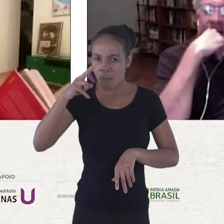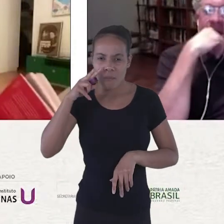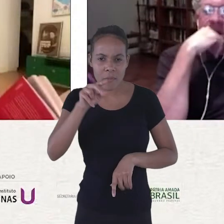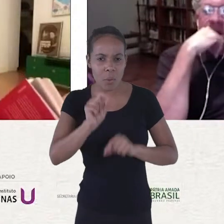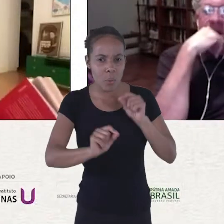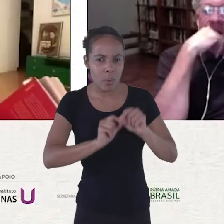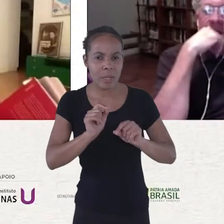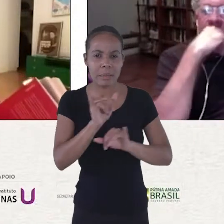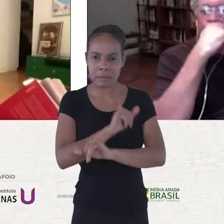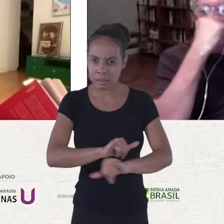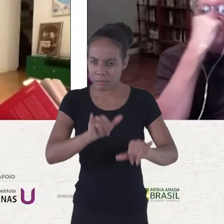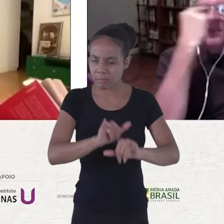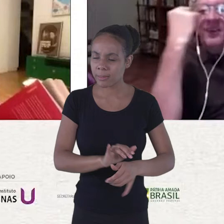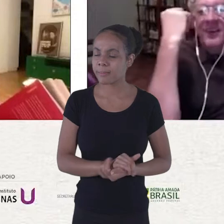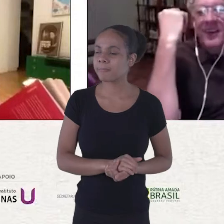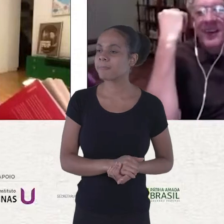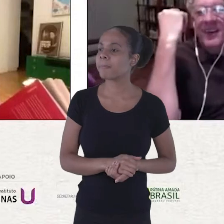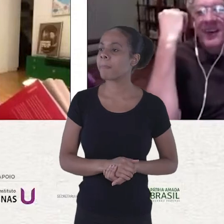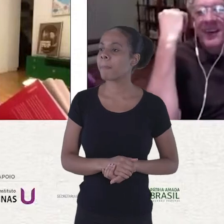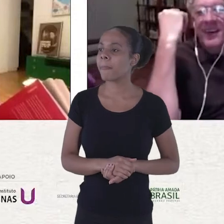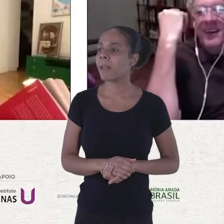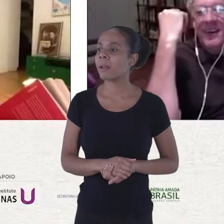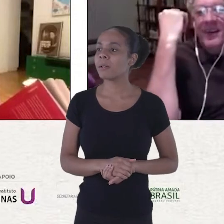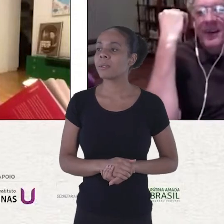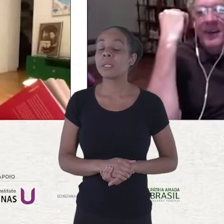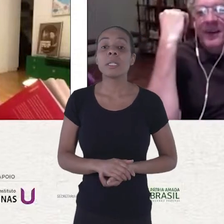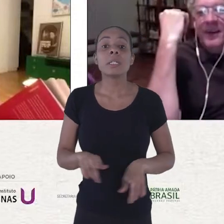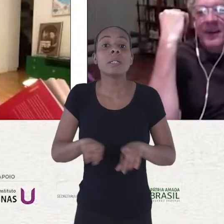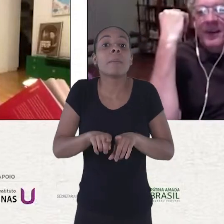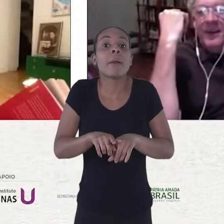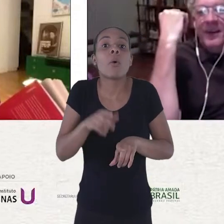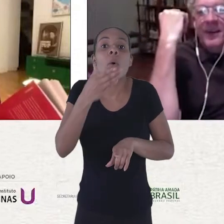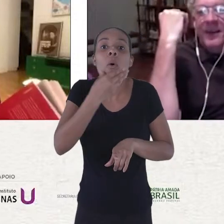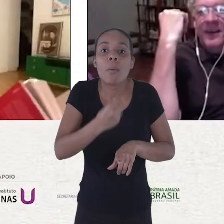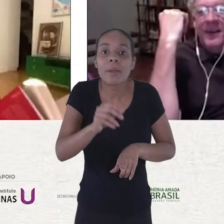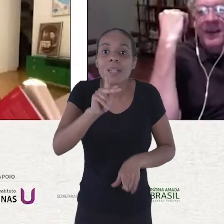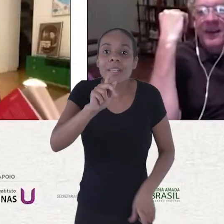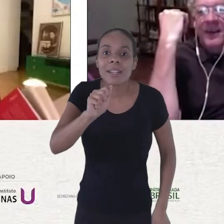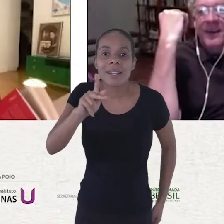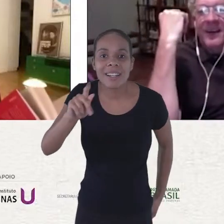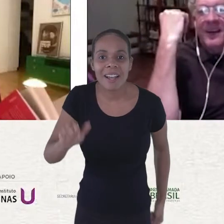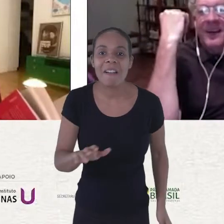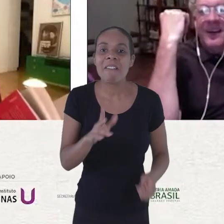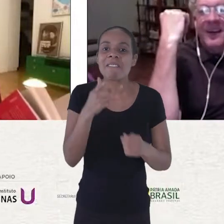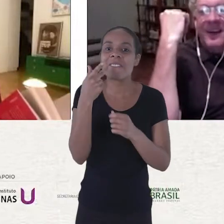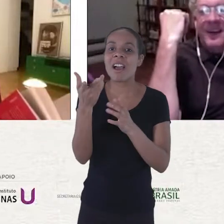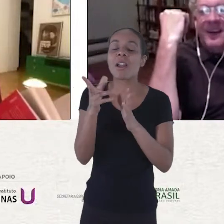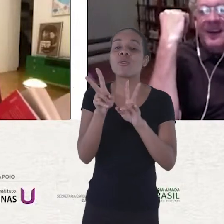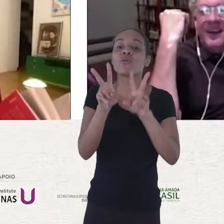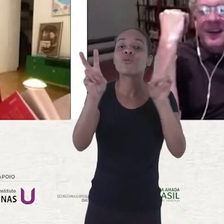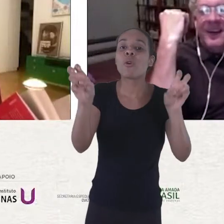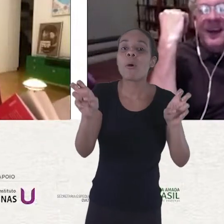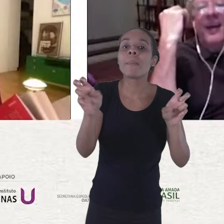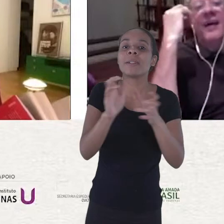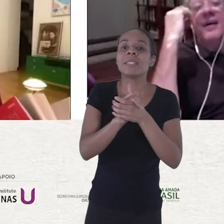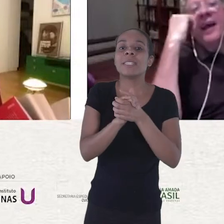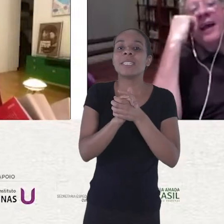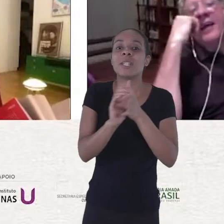exemplo, o Kaká destaca o primeiro encontro de mulheres de todos os tempos. Que capítulo